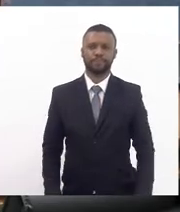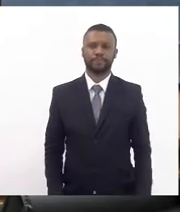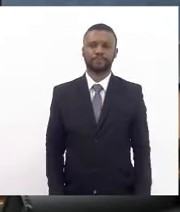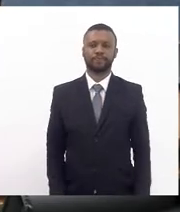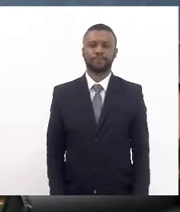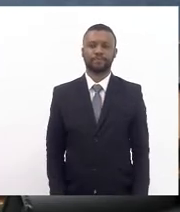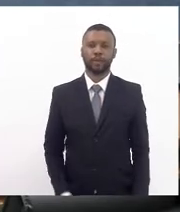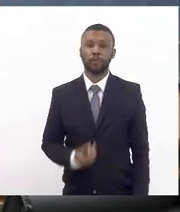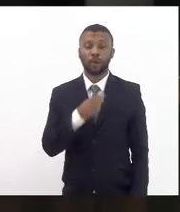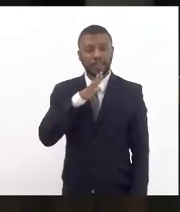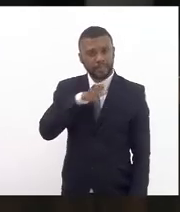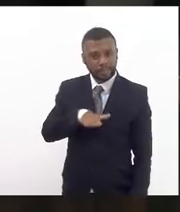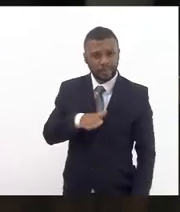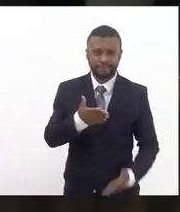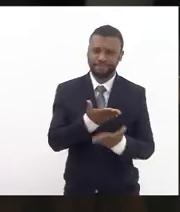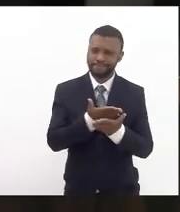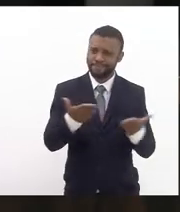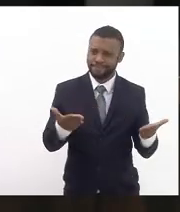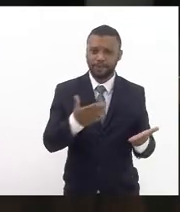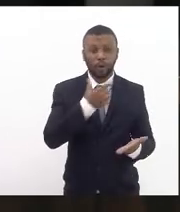Boa tarde a todas e todos.